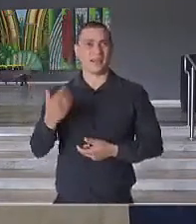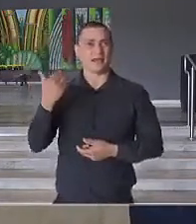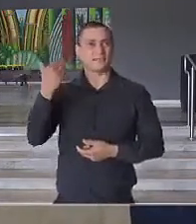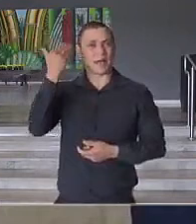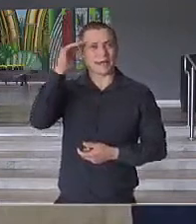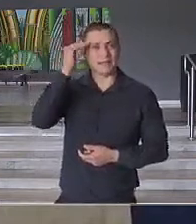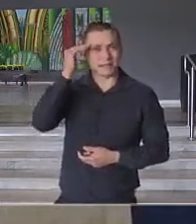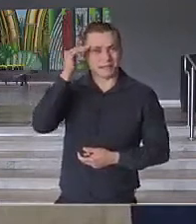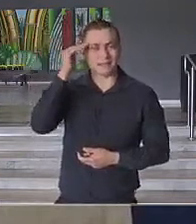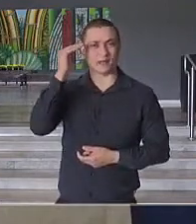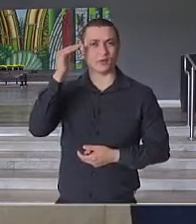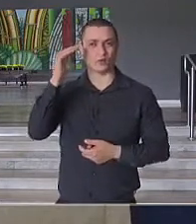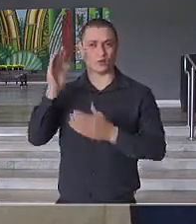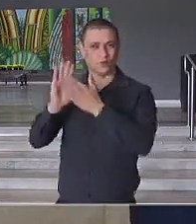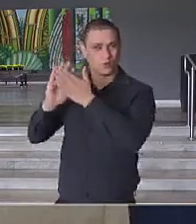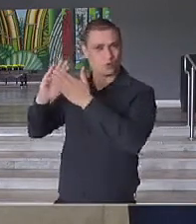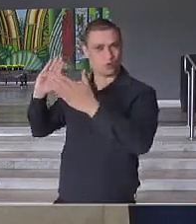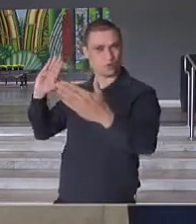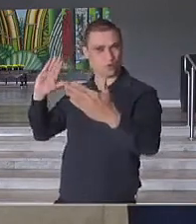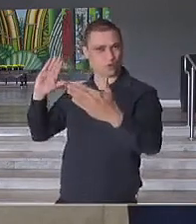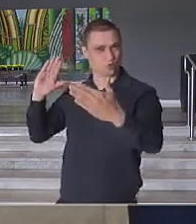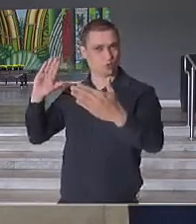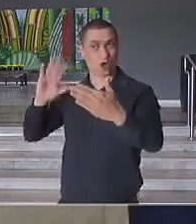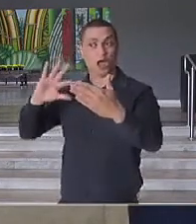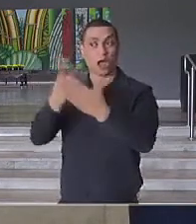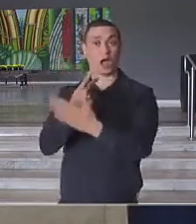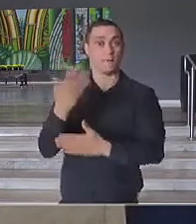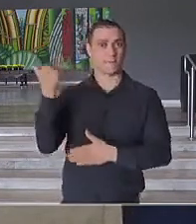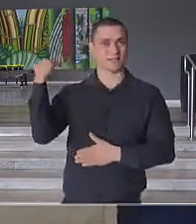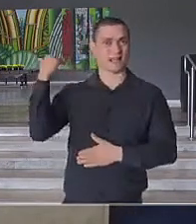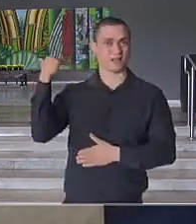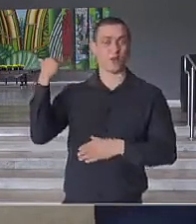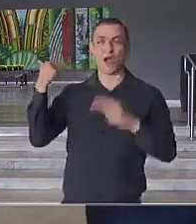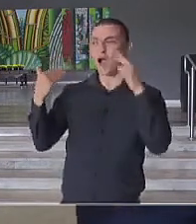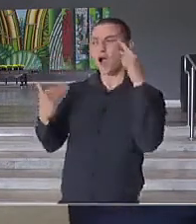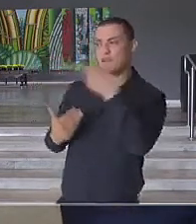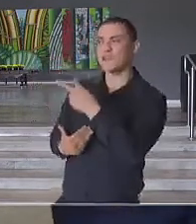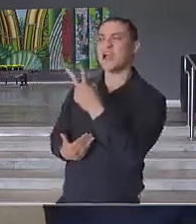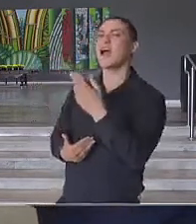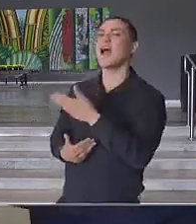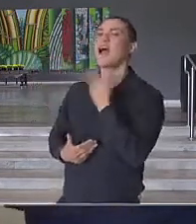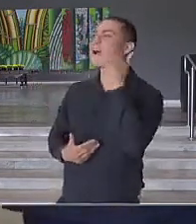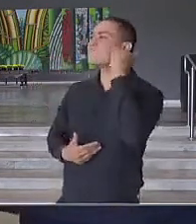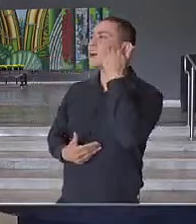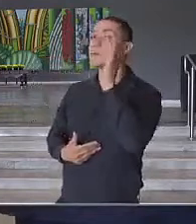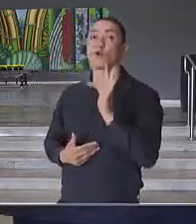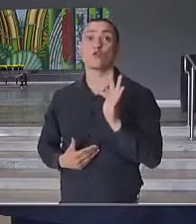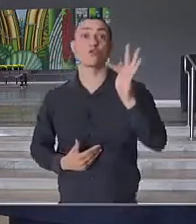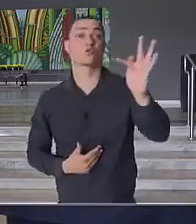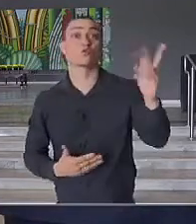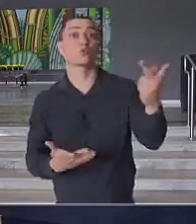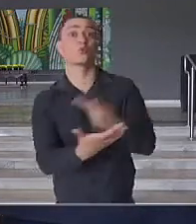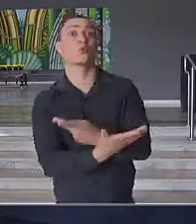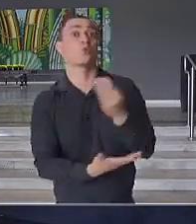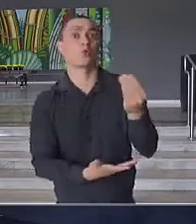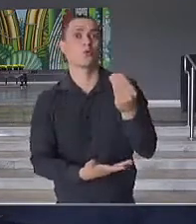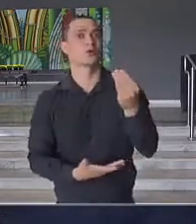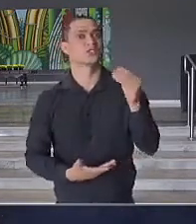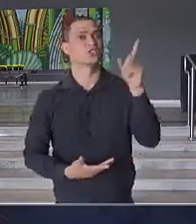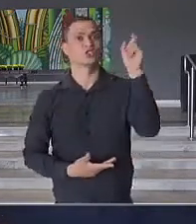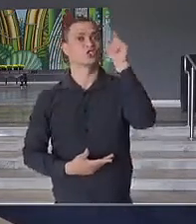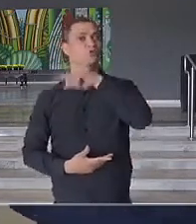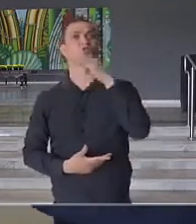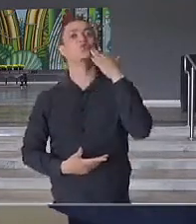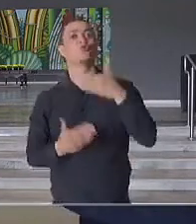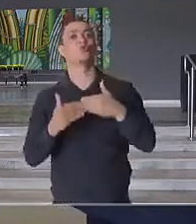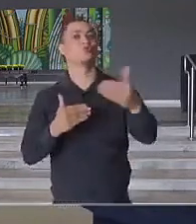entender o que aconteceu no passado e é difícil entender como que essa